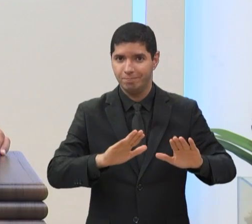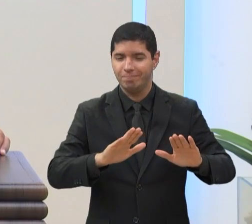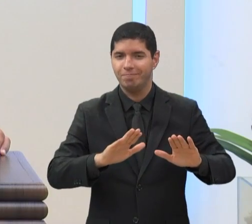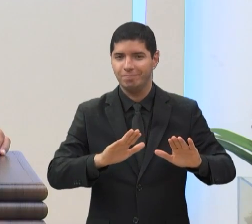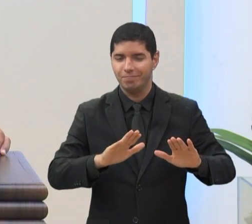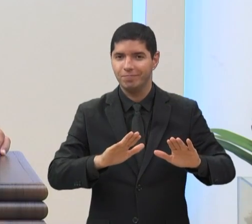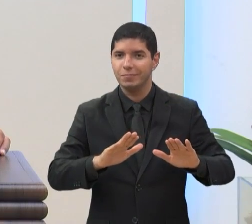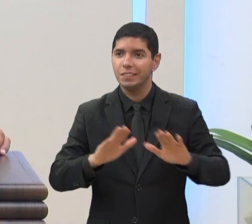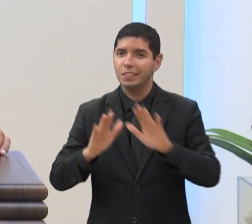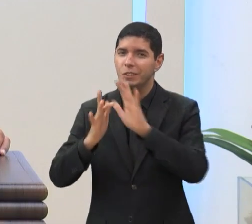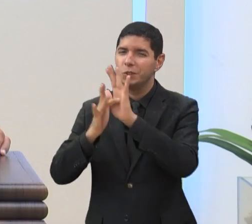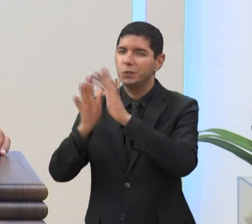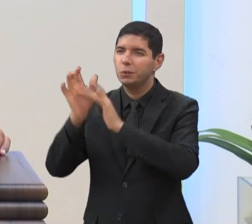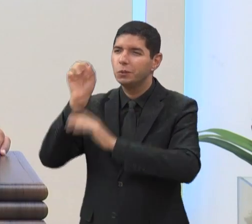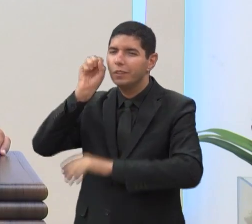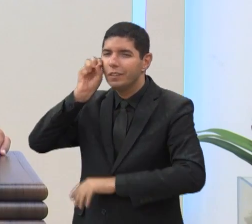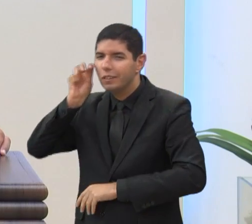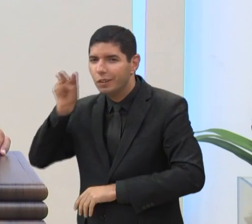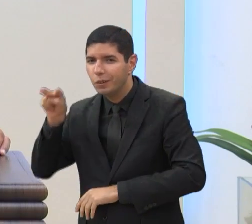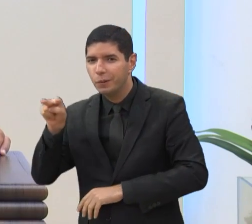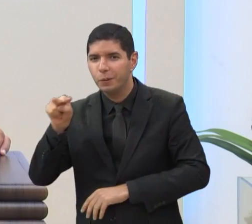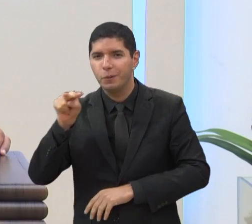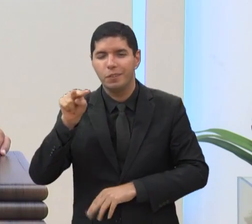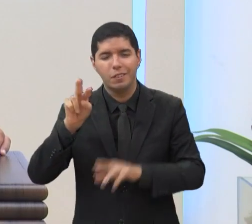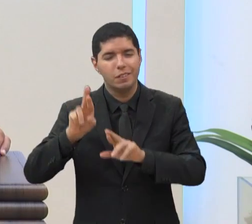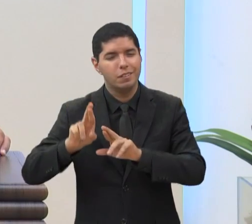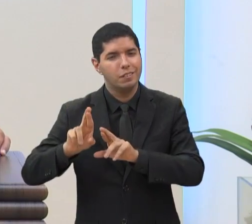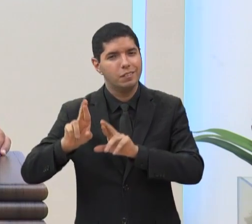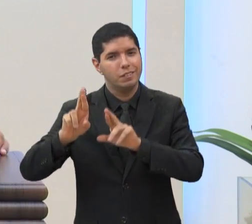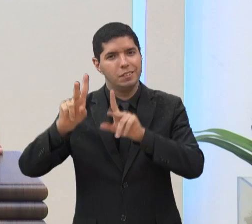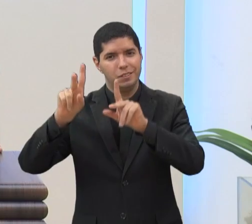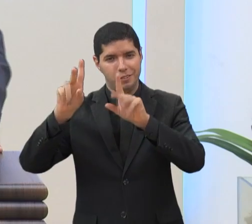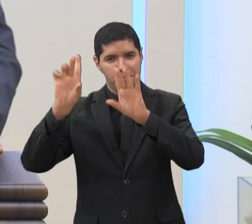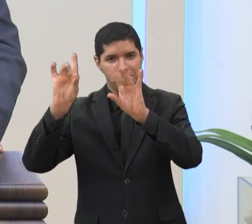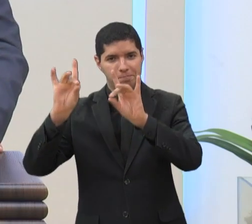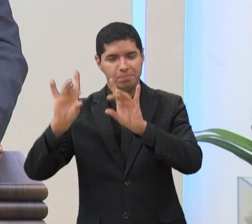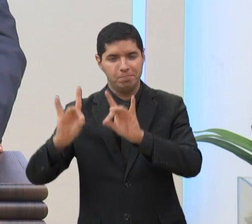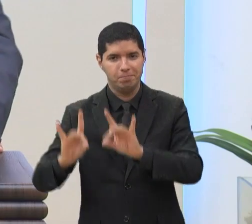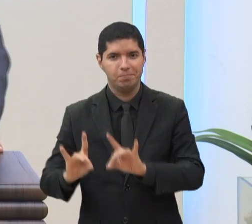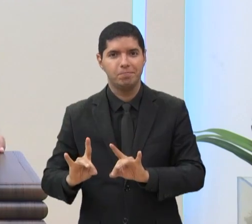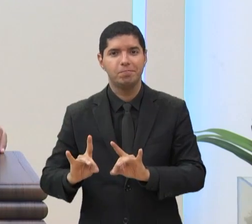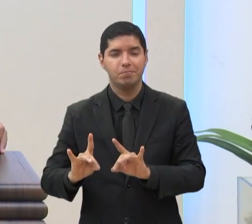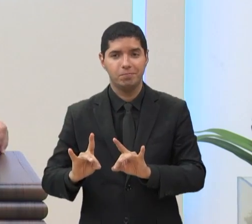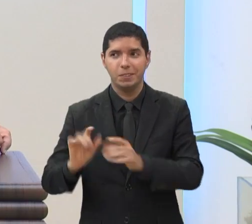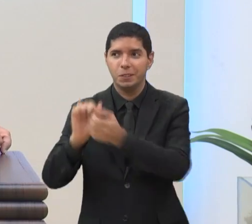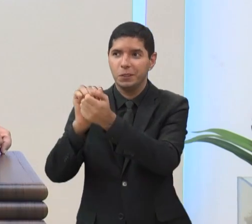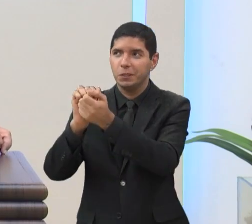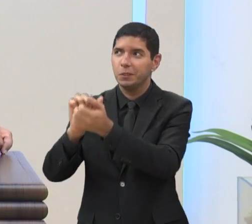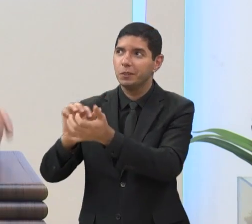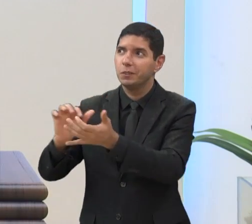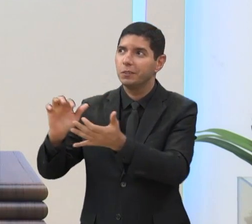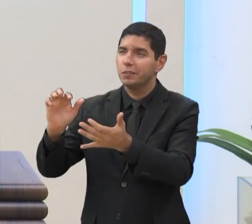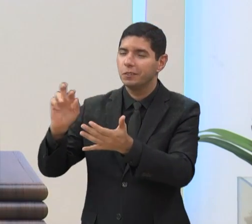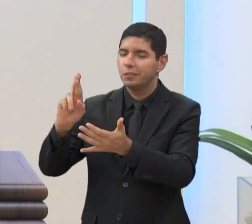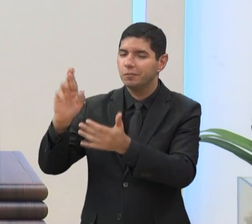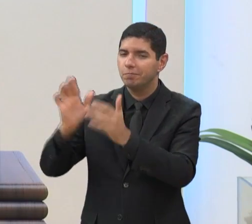o olhar de Jesus é diferente. Aleluia! Glória ao nome do Senhor. E nós